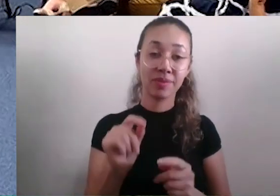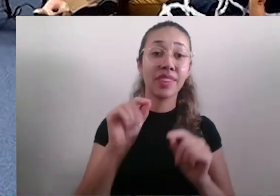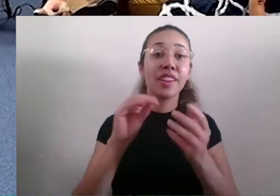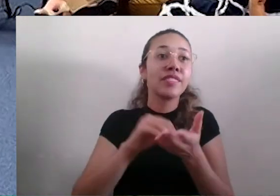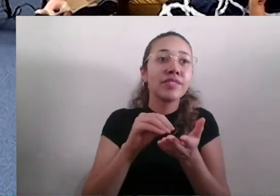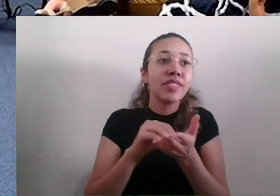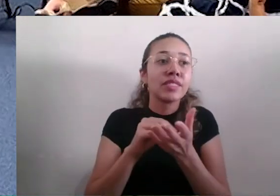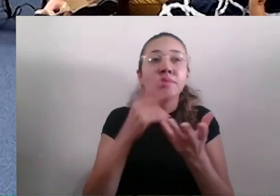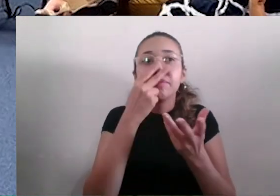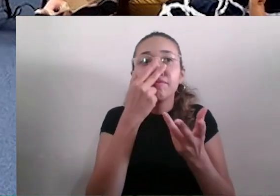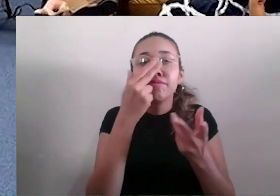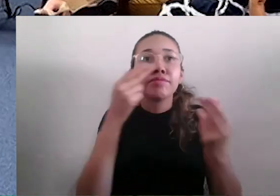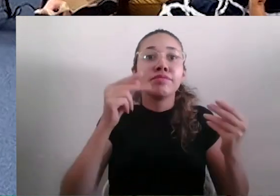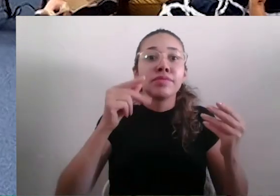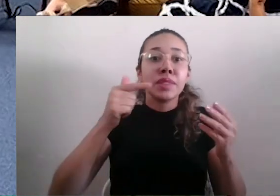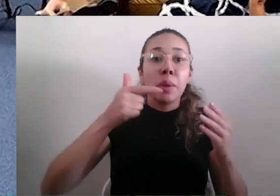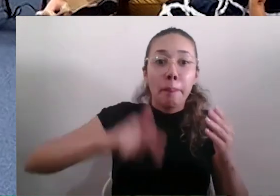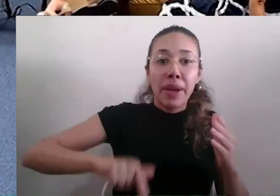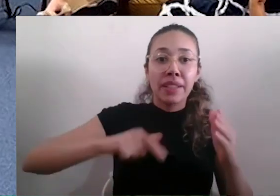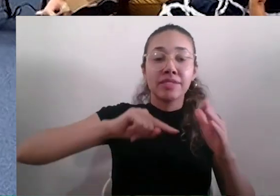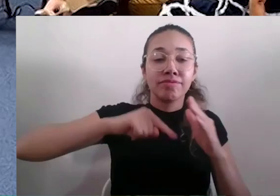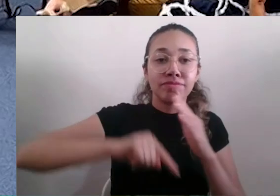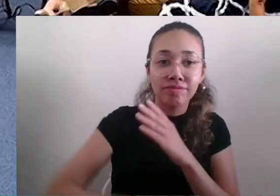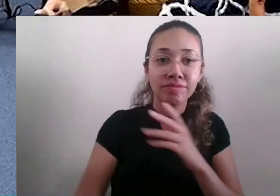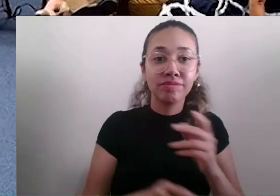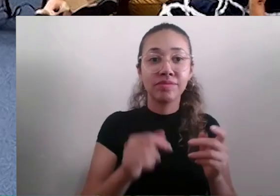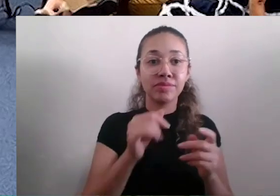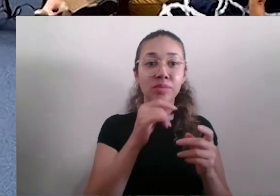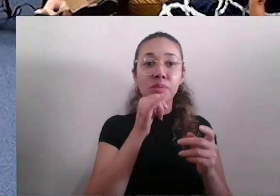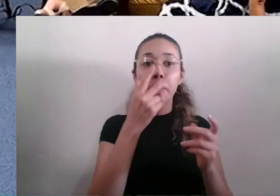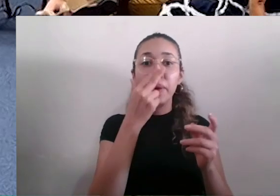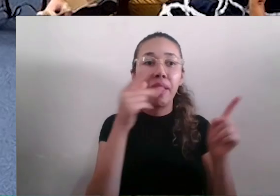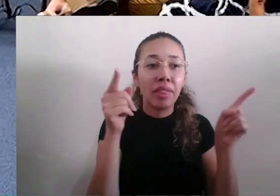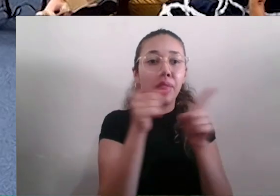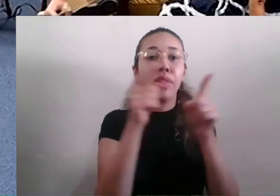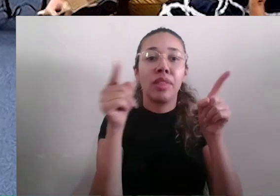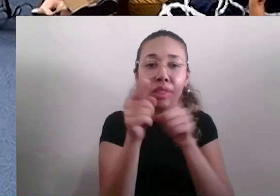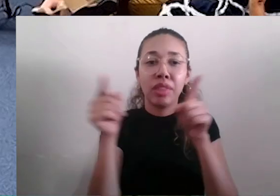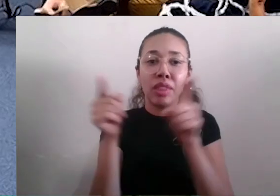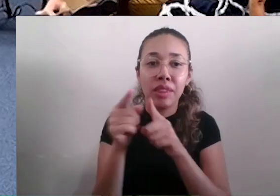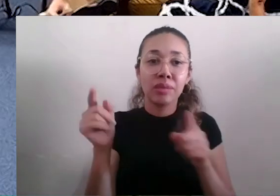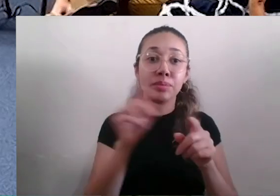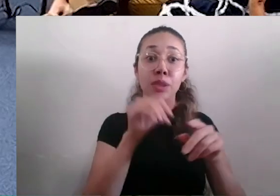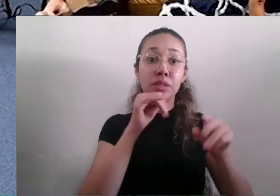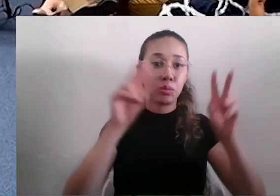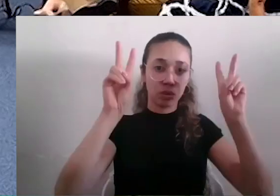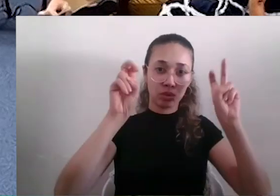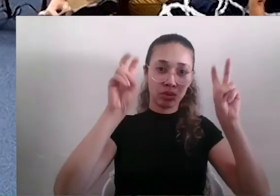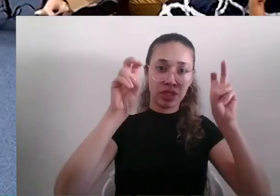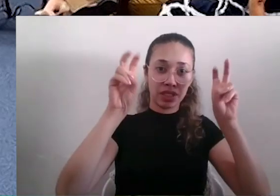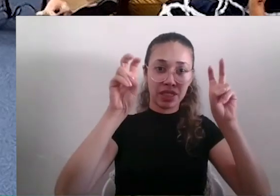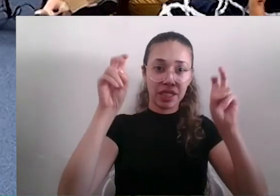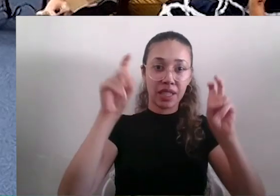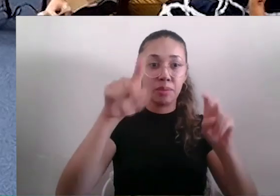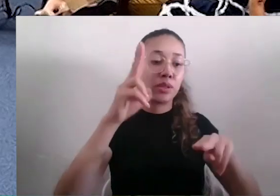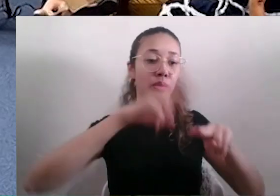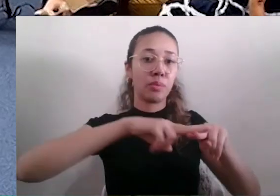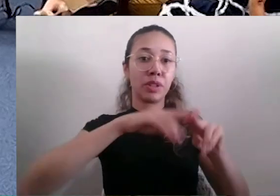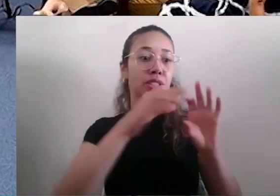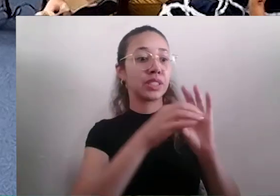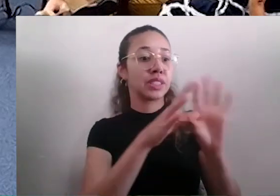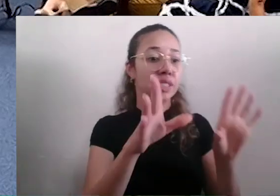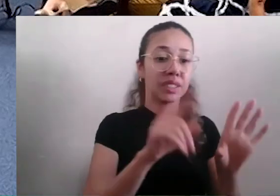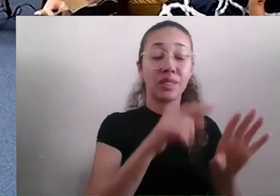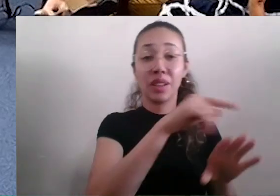complexo né de não ser muito reducionista hoje em dia a gente tem isso quer dizer tem um assunto que é a saidinha contra a favor Muito pelo contrário as pessoas nem estão